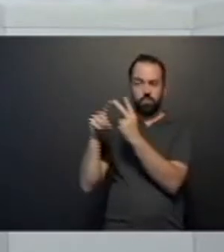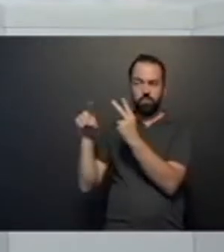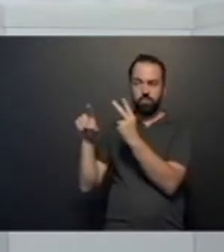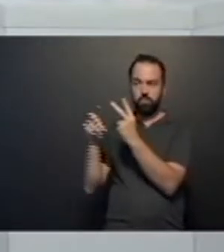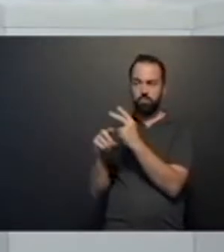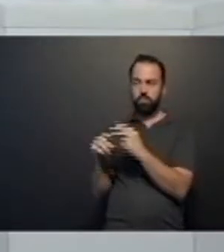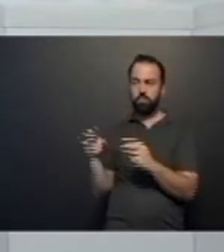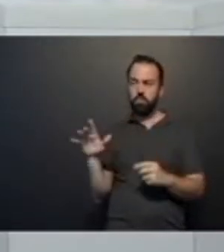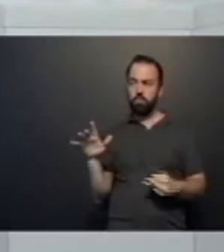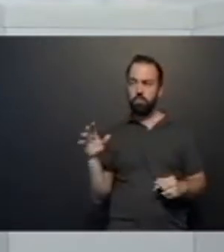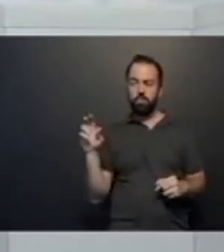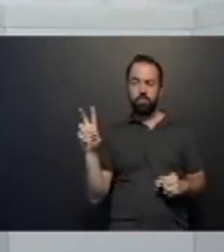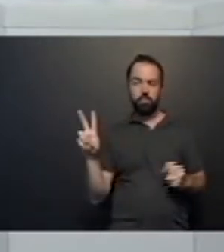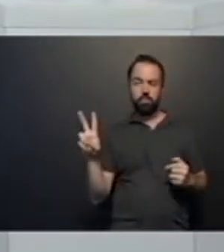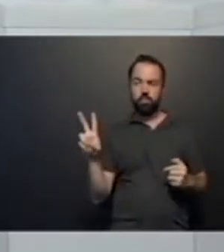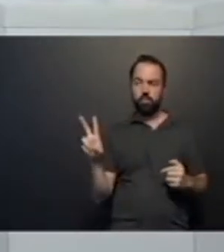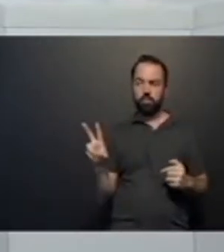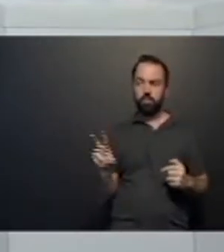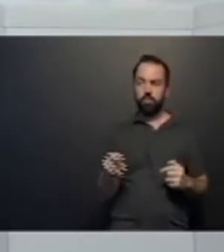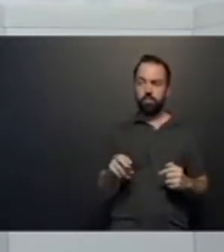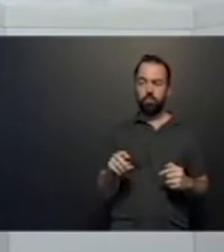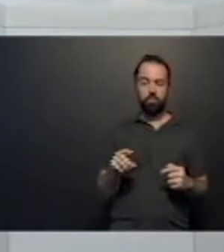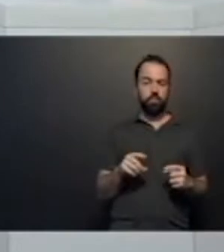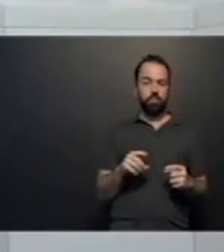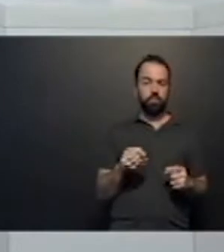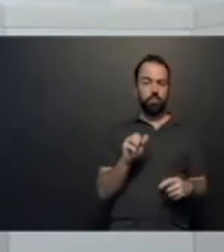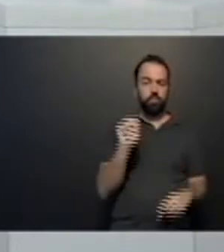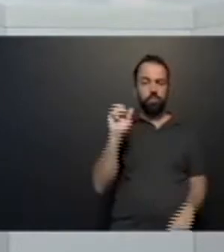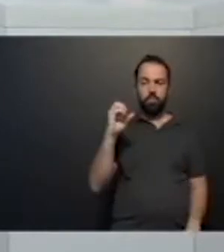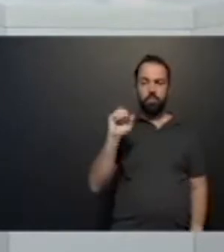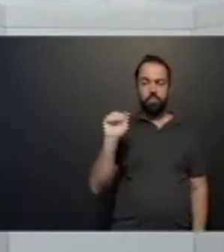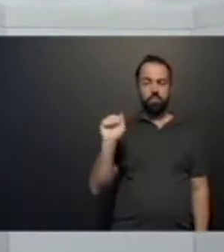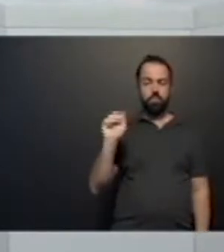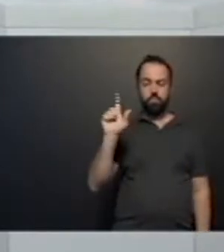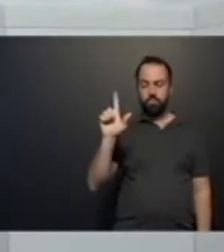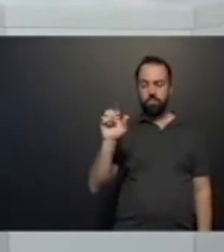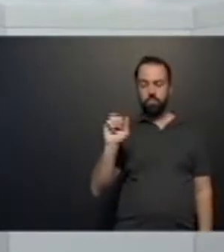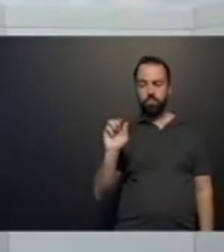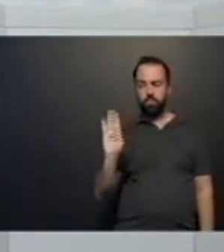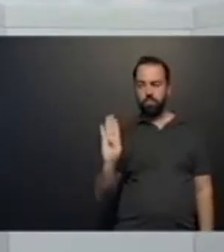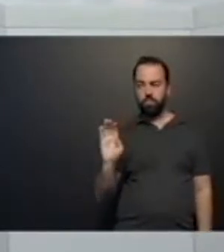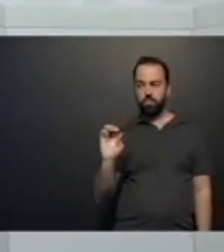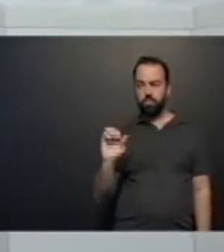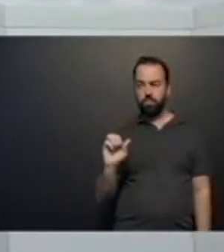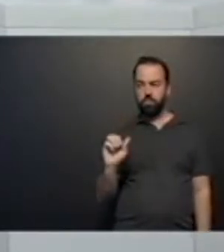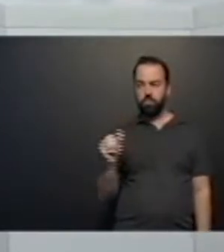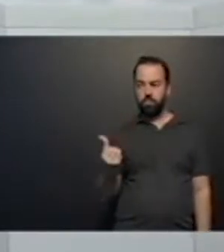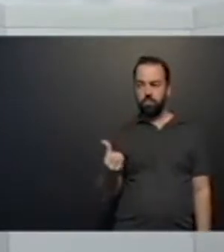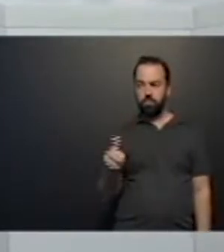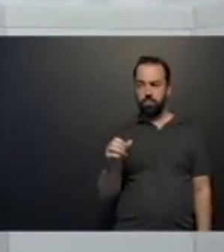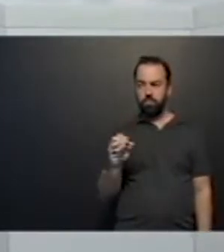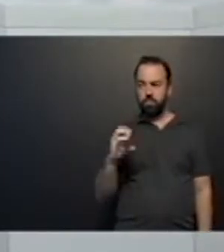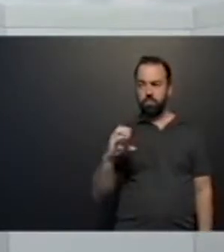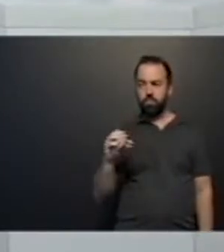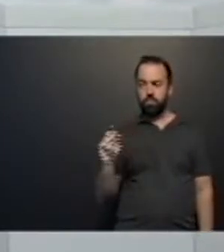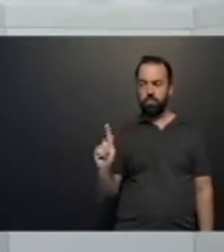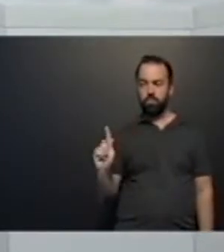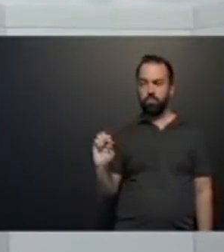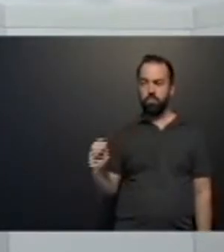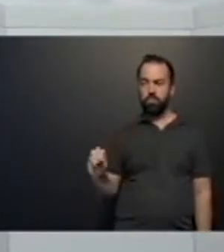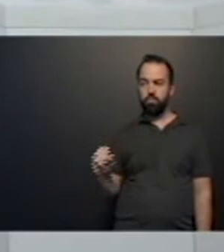temos aqui as alternativas a 116 10 e 20 para essa